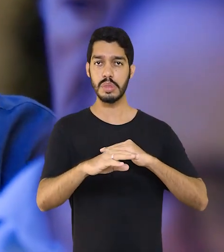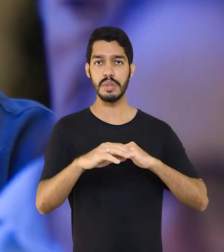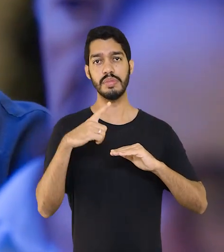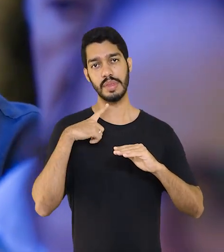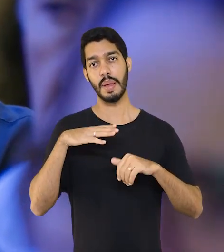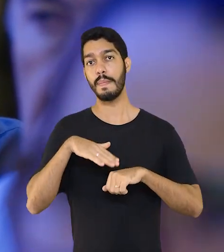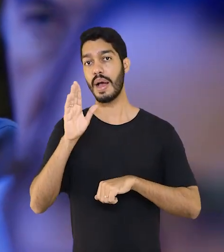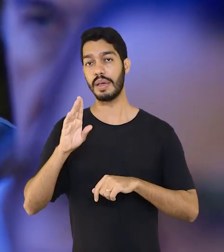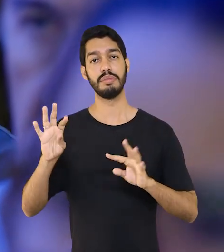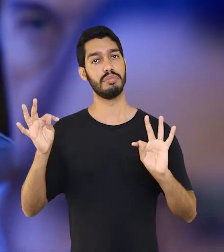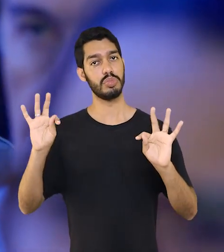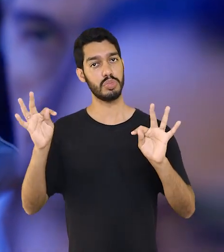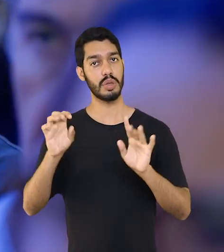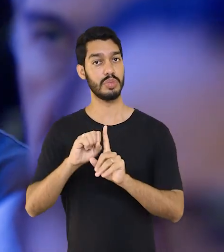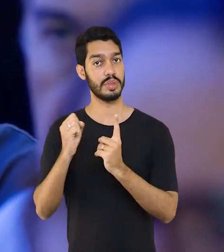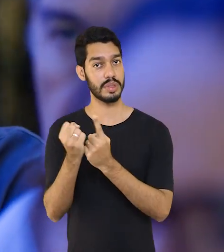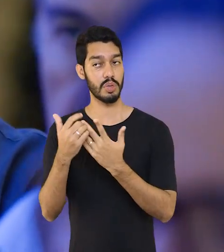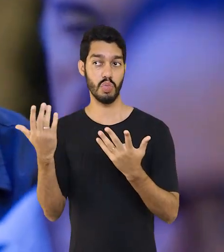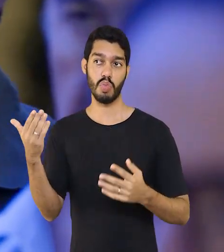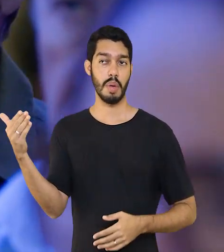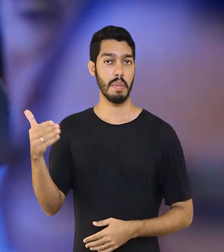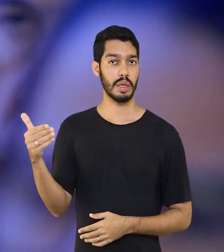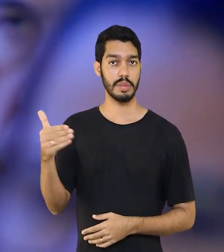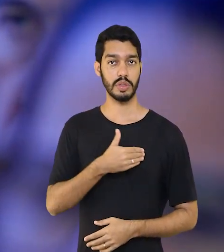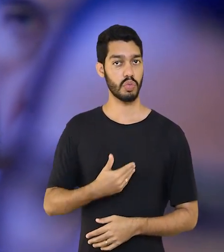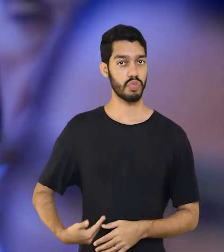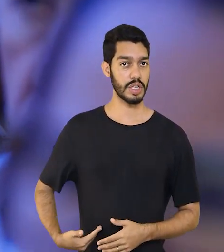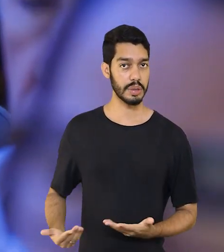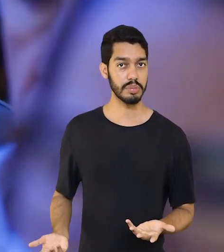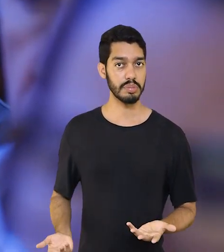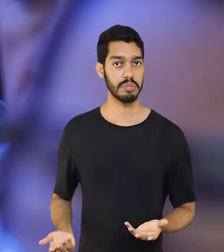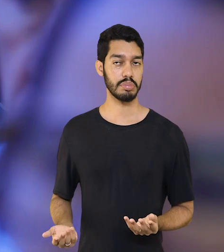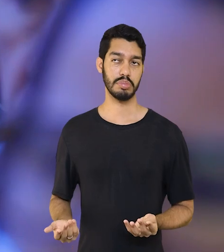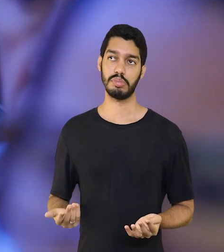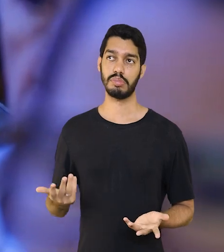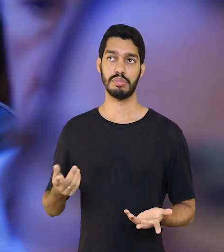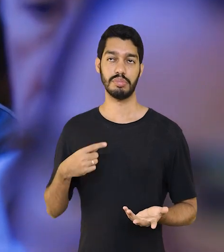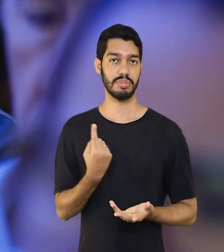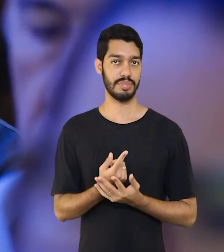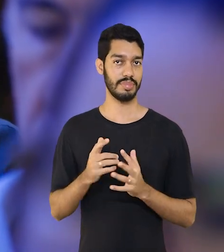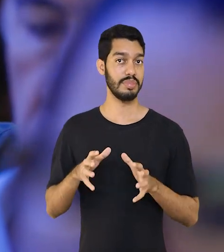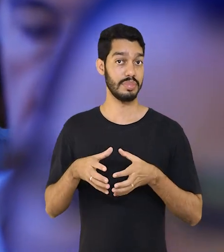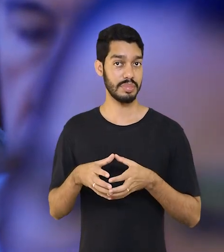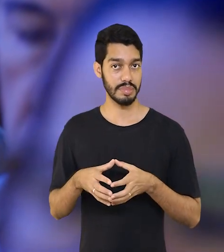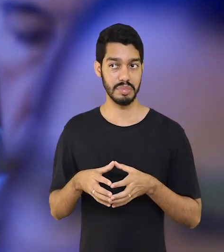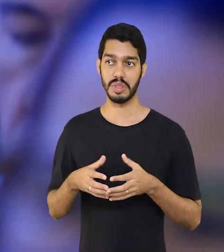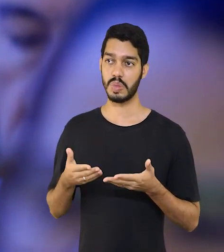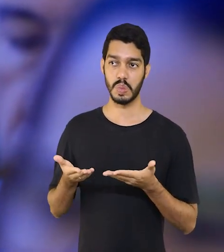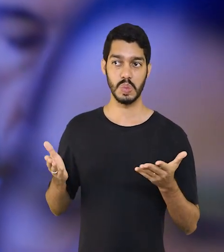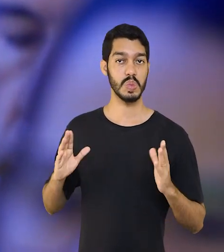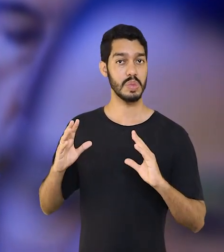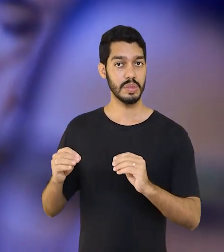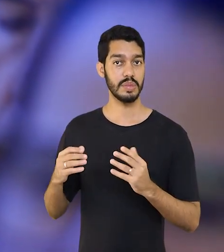seria muito a tecnologia social ou a participação do governo, né, das nossas comunidades